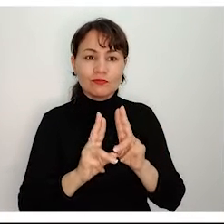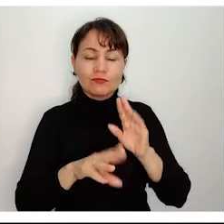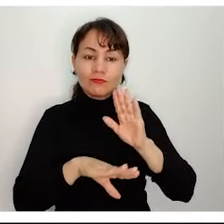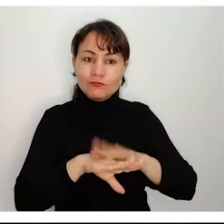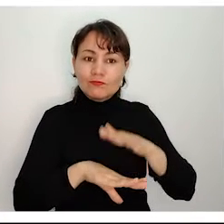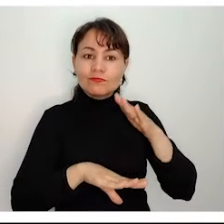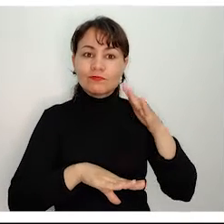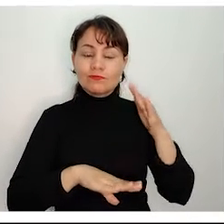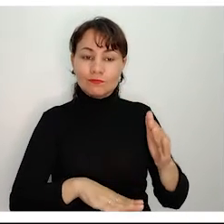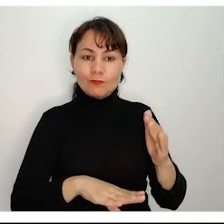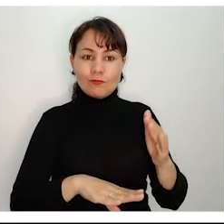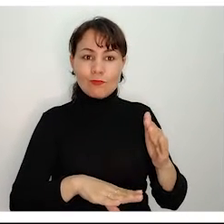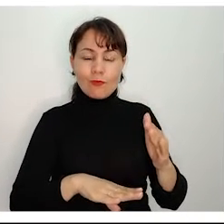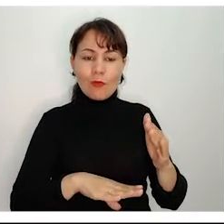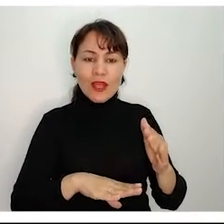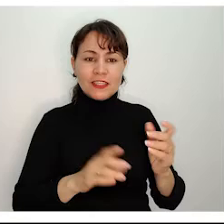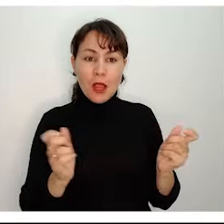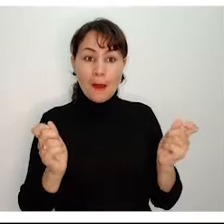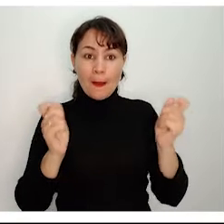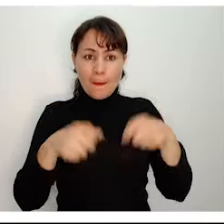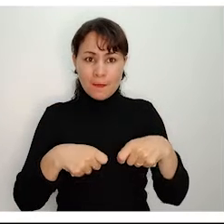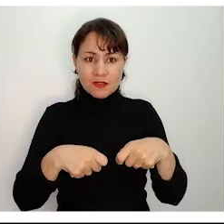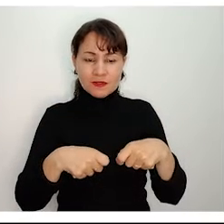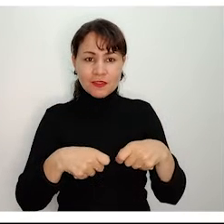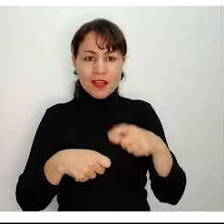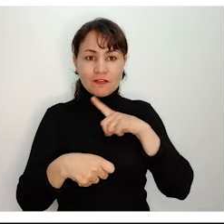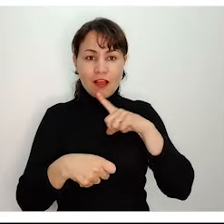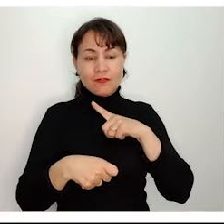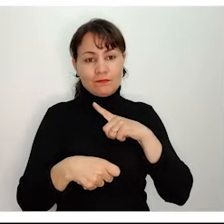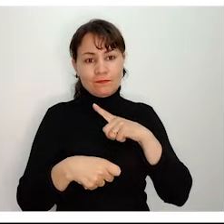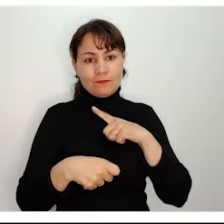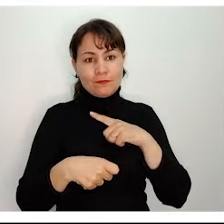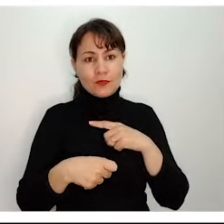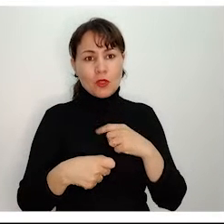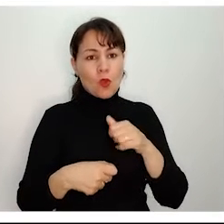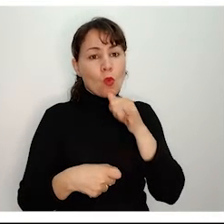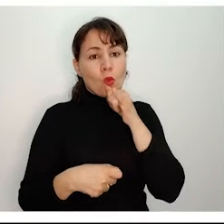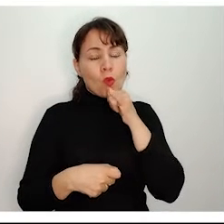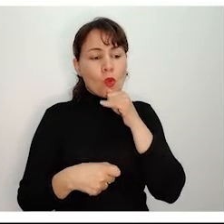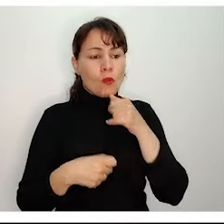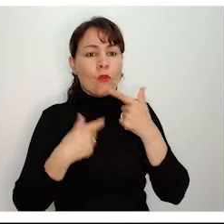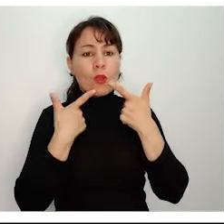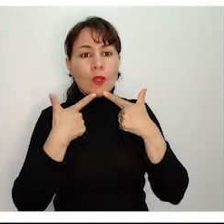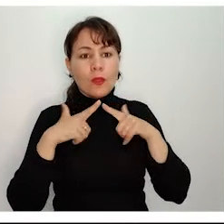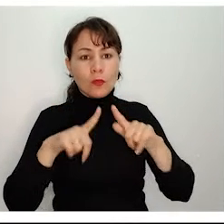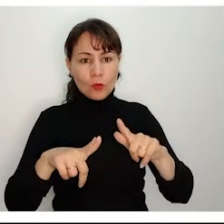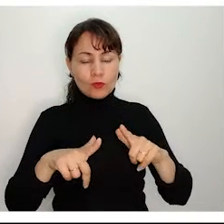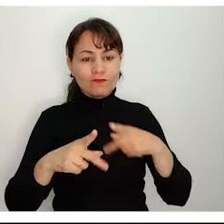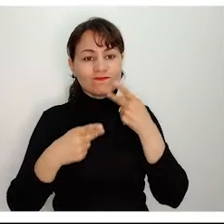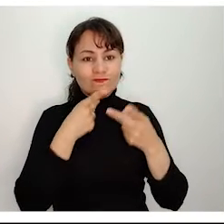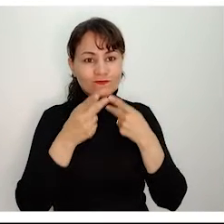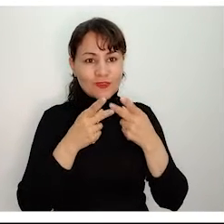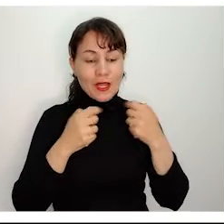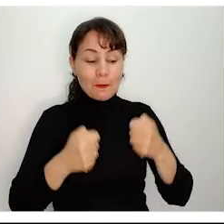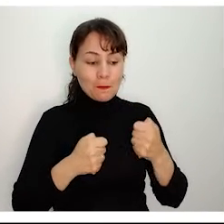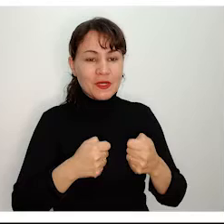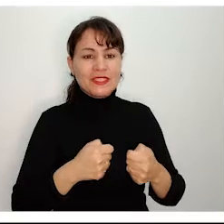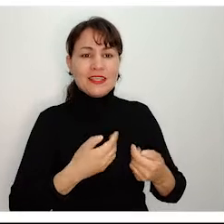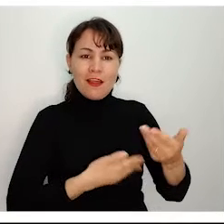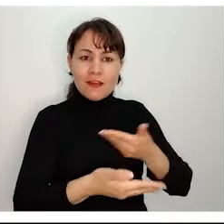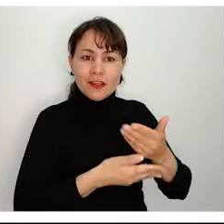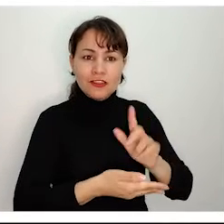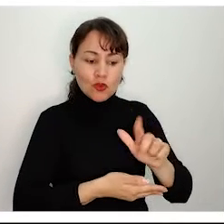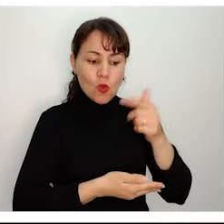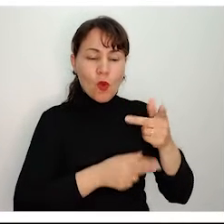esse ambiente, mais capaz ela se torna de adquirir, por exemplo, a linguagem falada. Ela precisa interagir